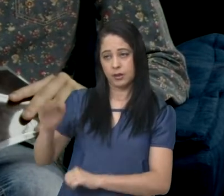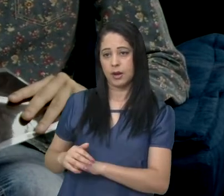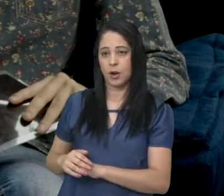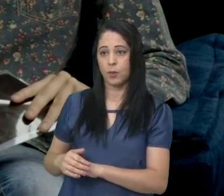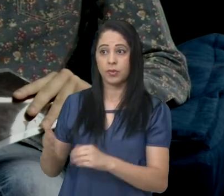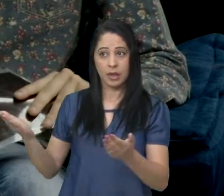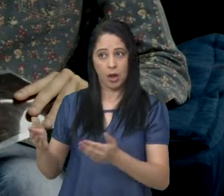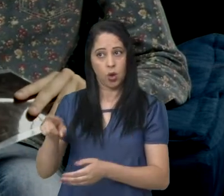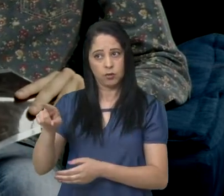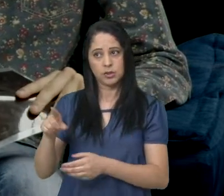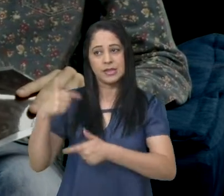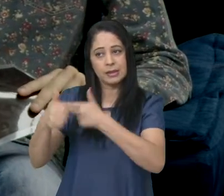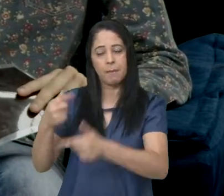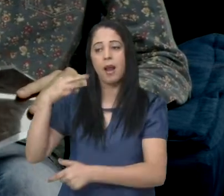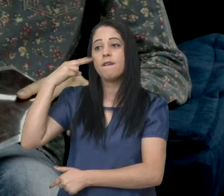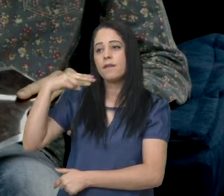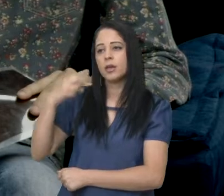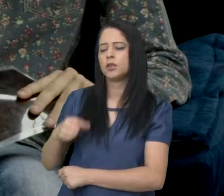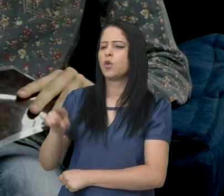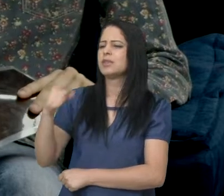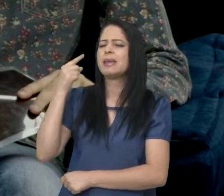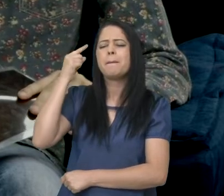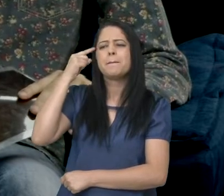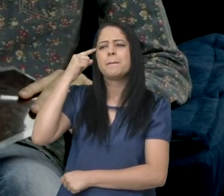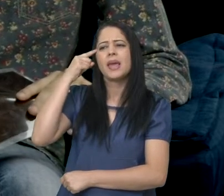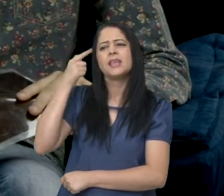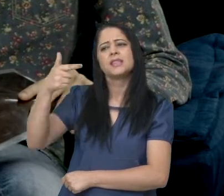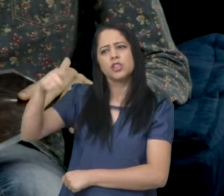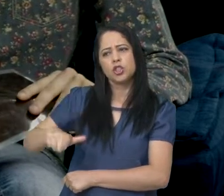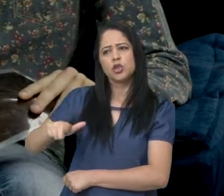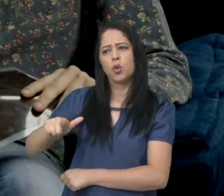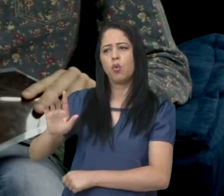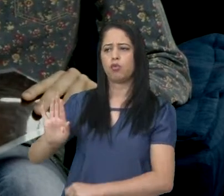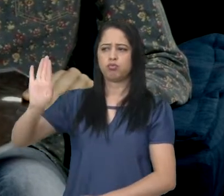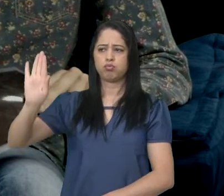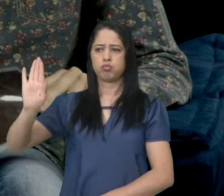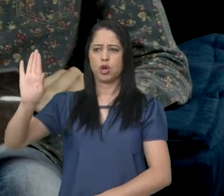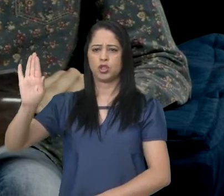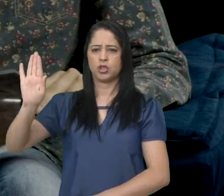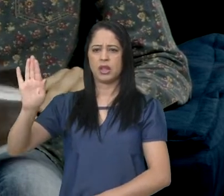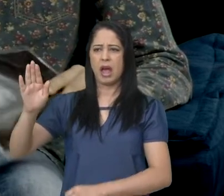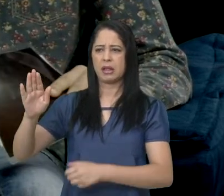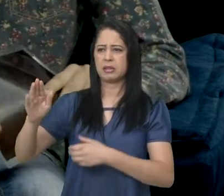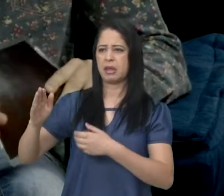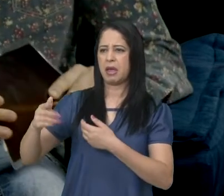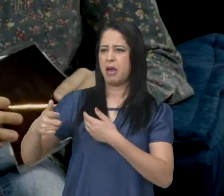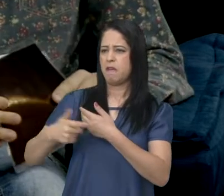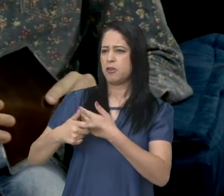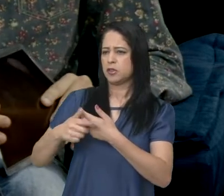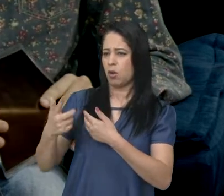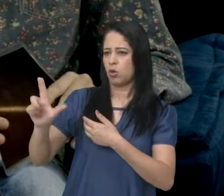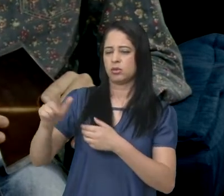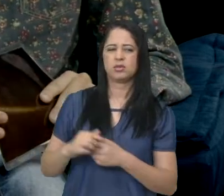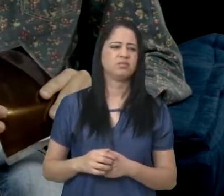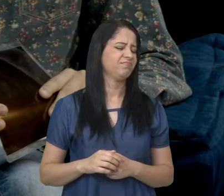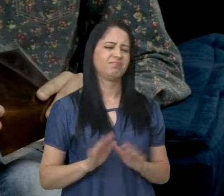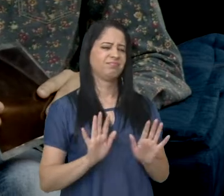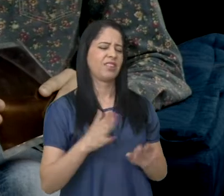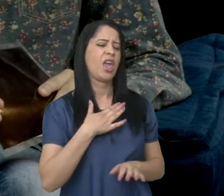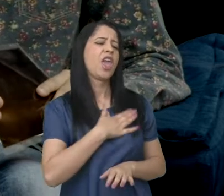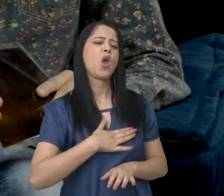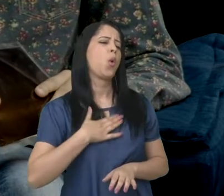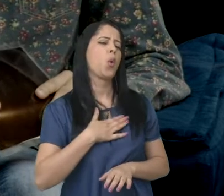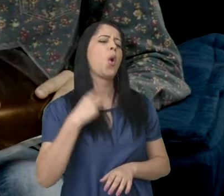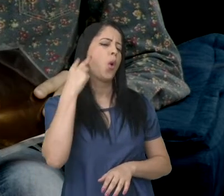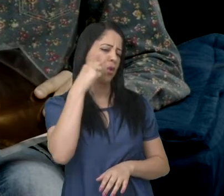atualmente você é vereadora. Você pensa em concorrer a algum outro cargo político? Já pensou sobre Eu gosto de ser isso? vereadora, sempre falo para todo